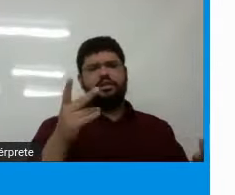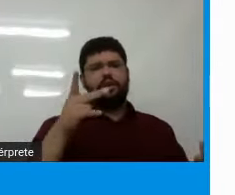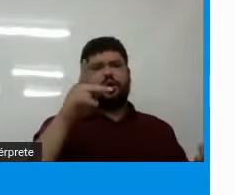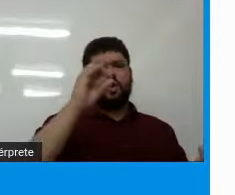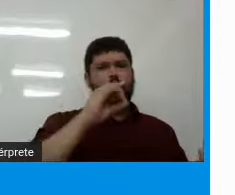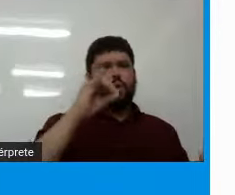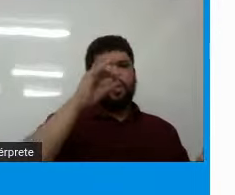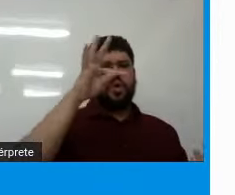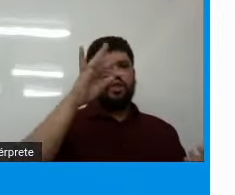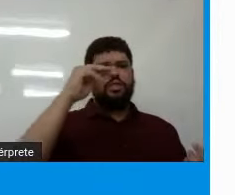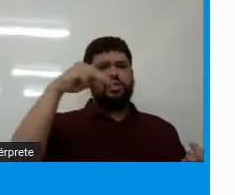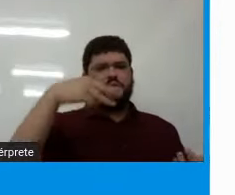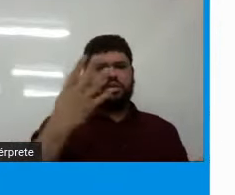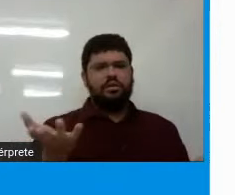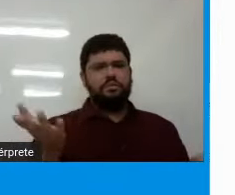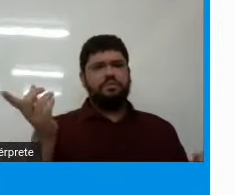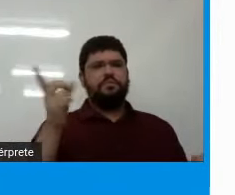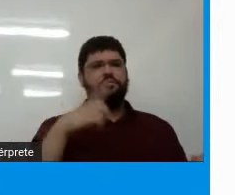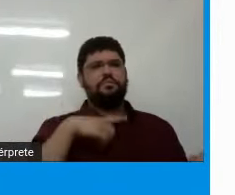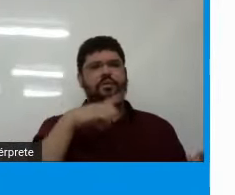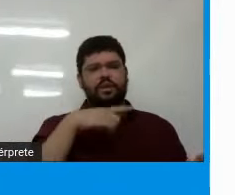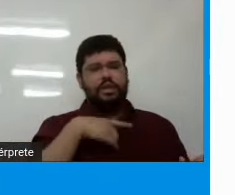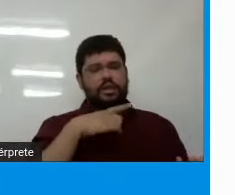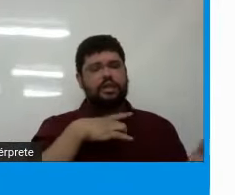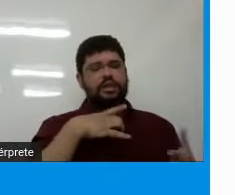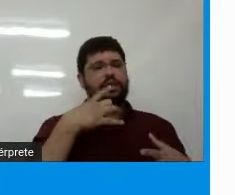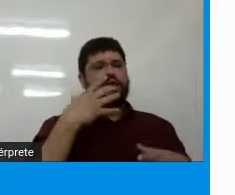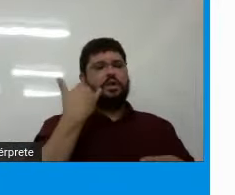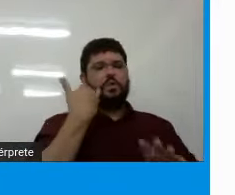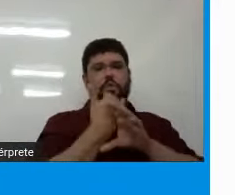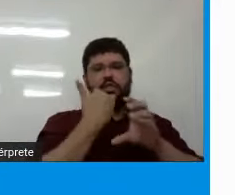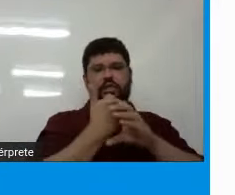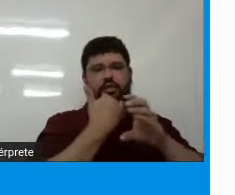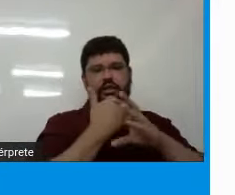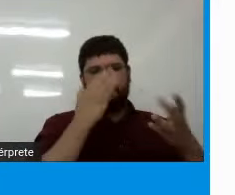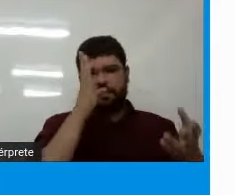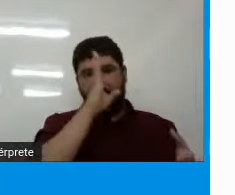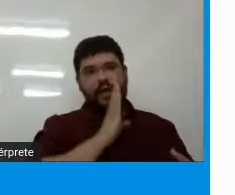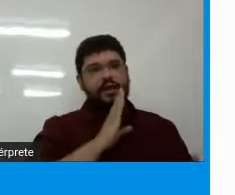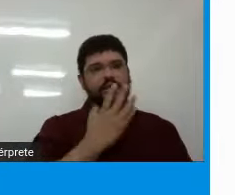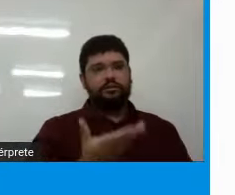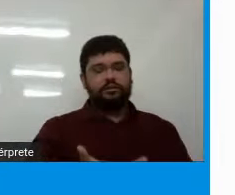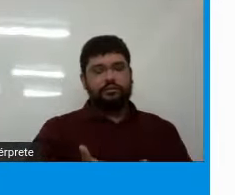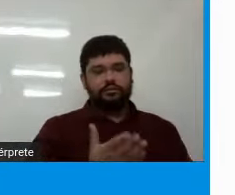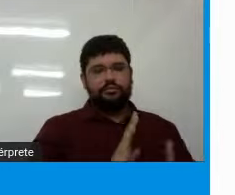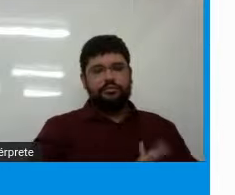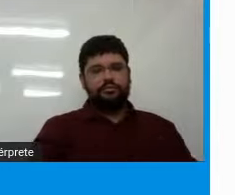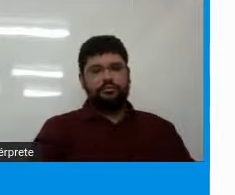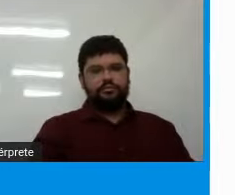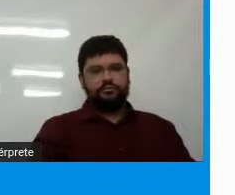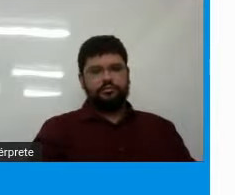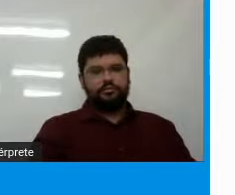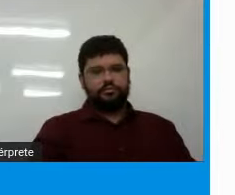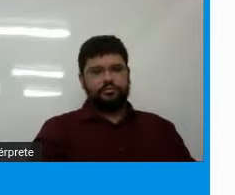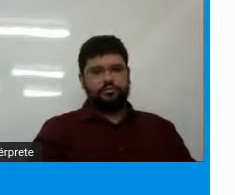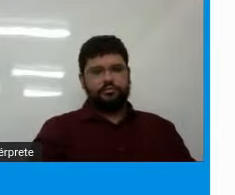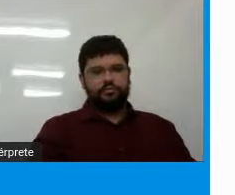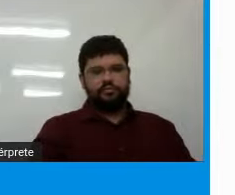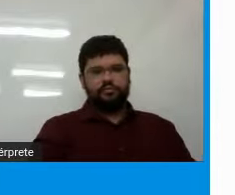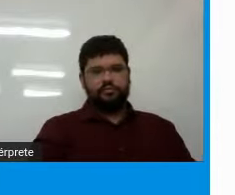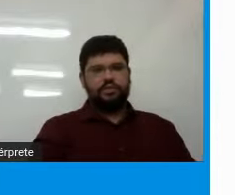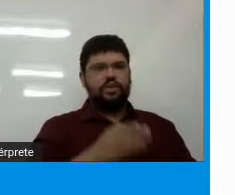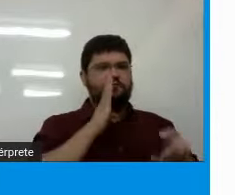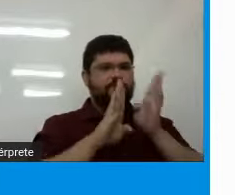simples que ele seja, o acesso a essas redes não conta no plano, então, em geral, as pessoas têm acesso com mais facilidade, né?